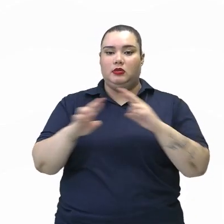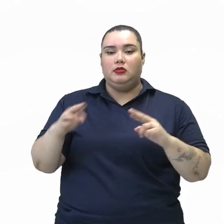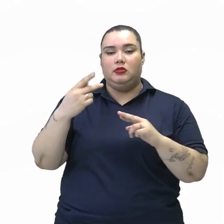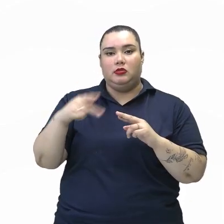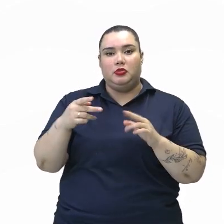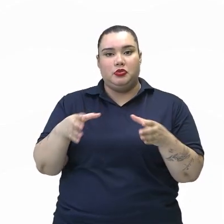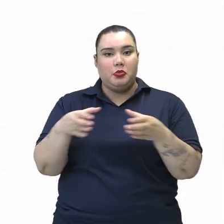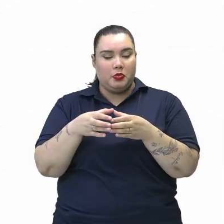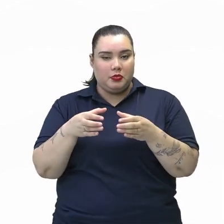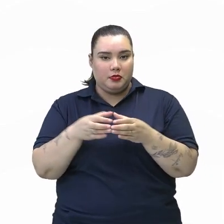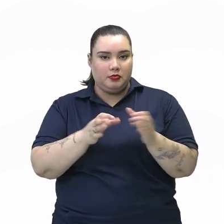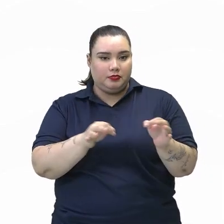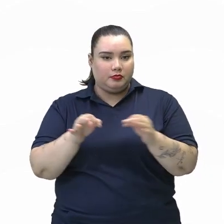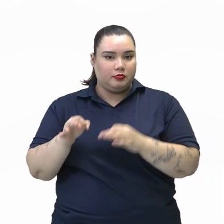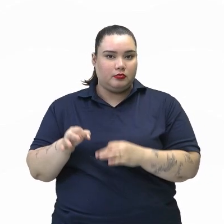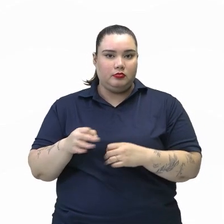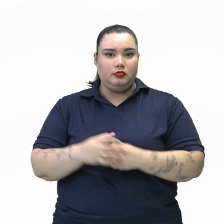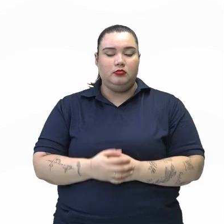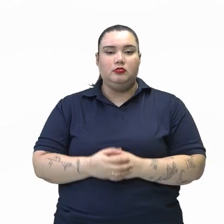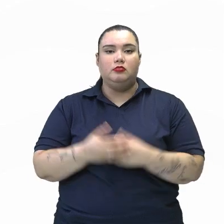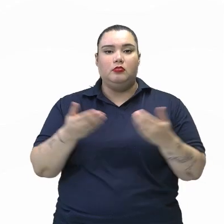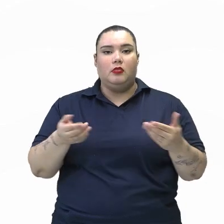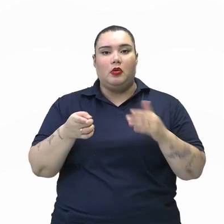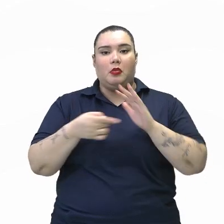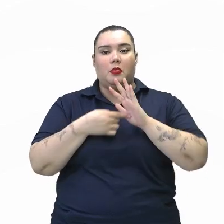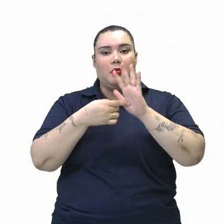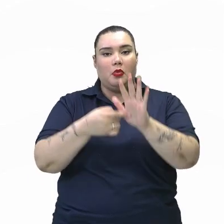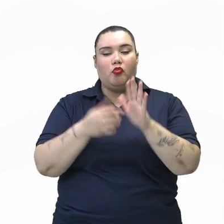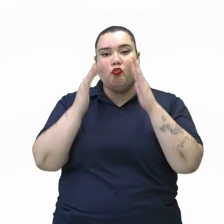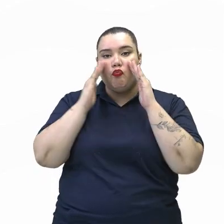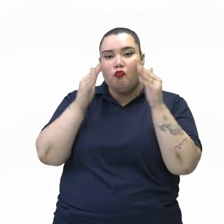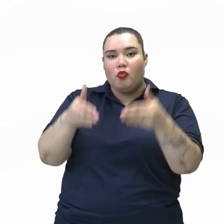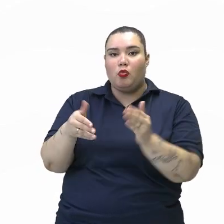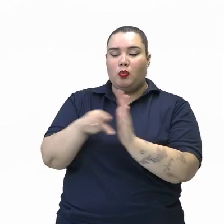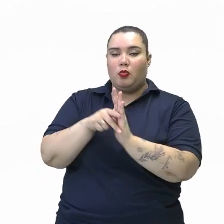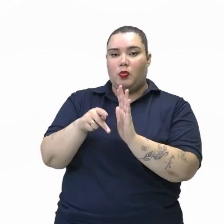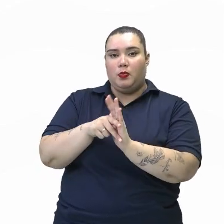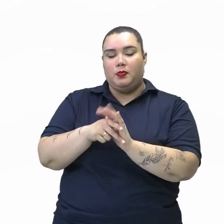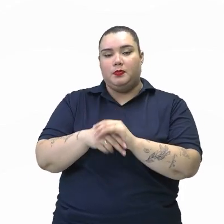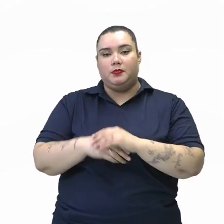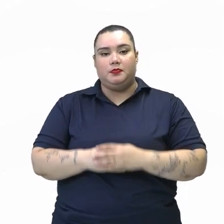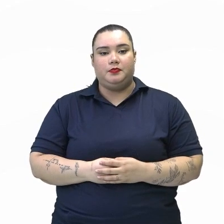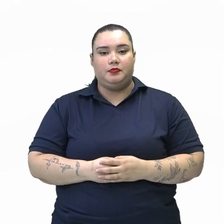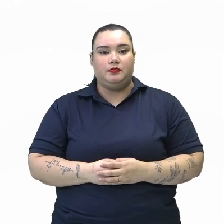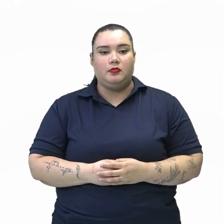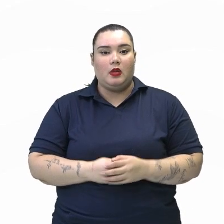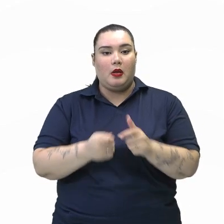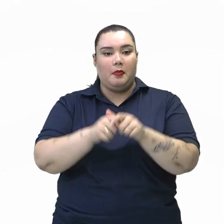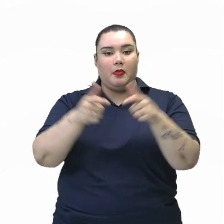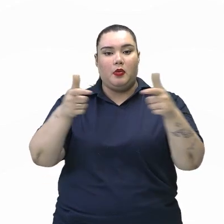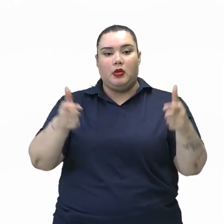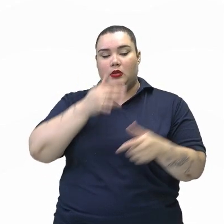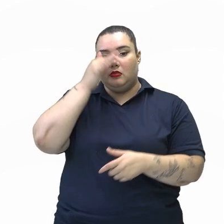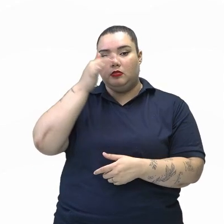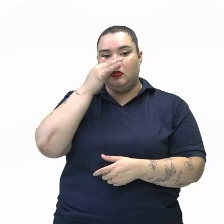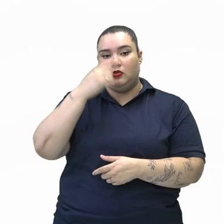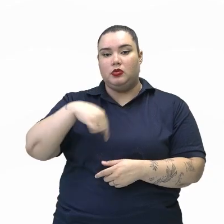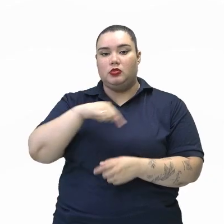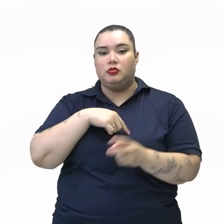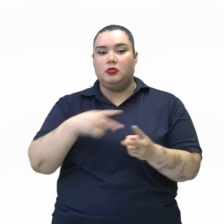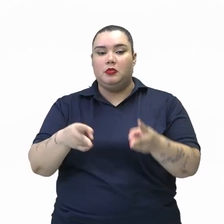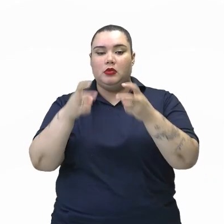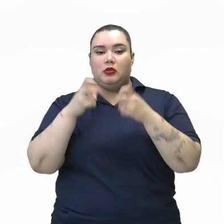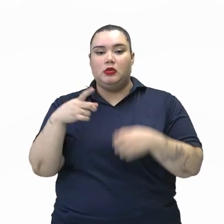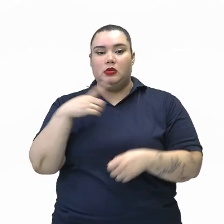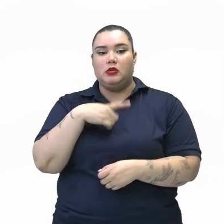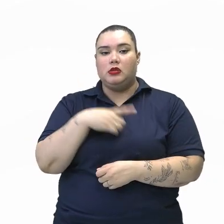das plantas. Né? Isso aí só dá uma certa exclusividade a esses indivíduos. Na maioria das plantas, nós observamos